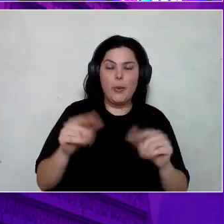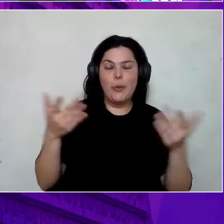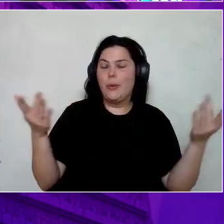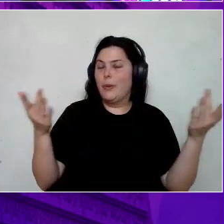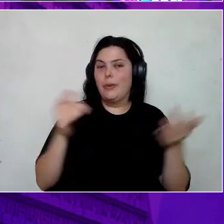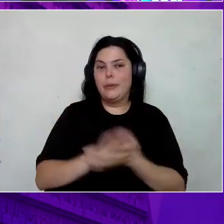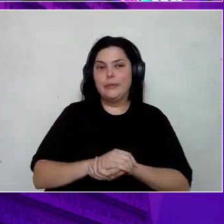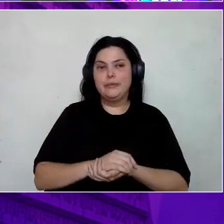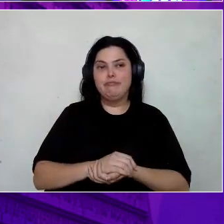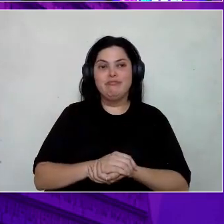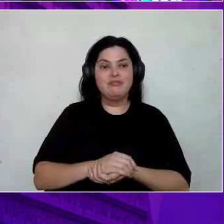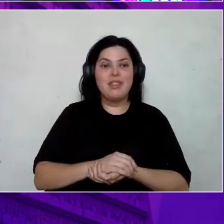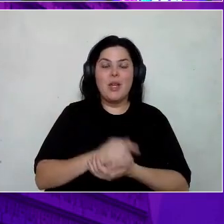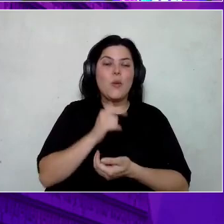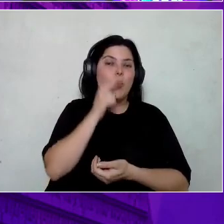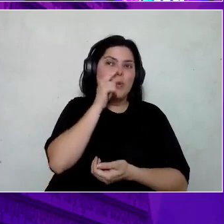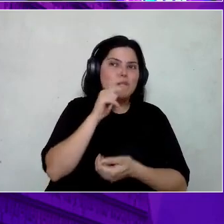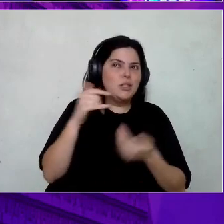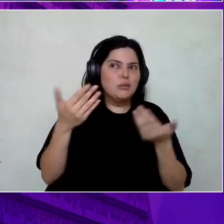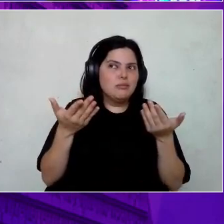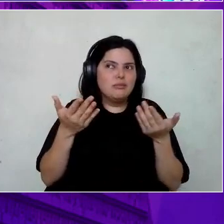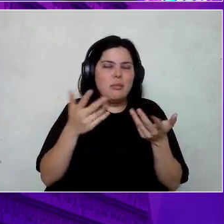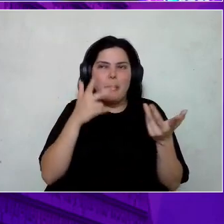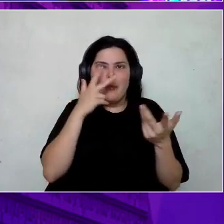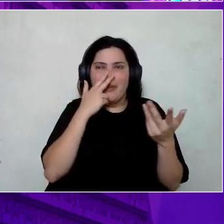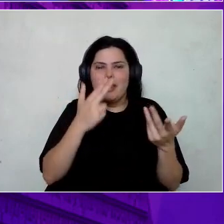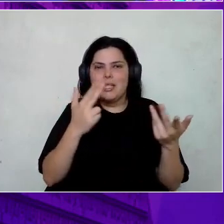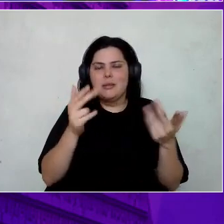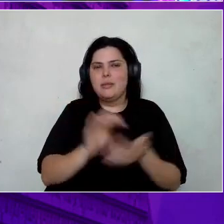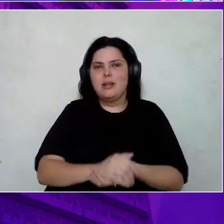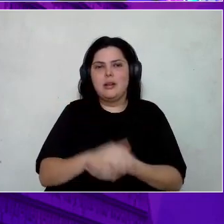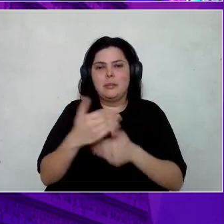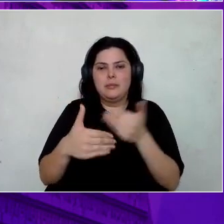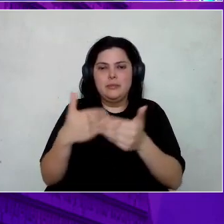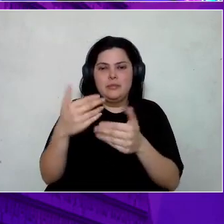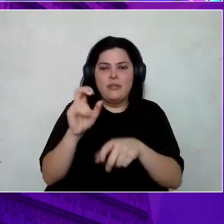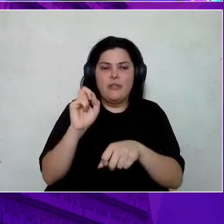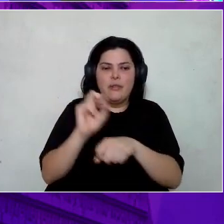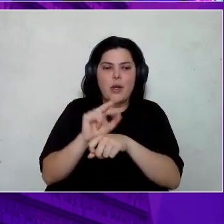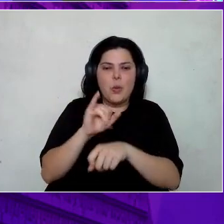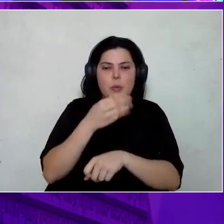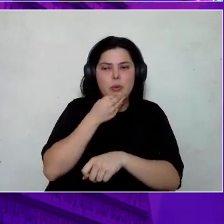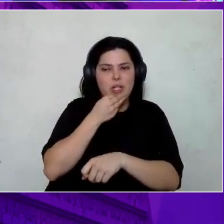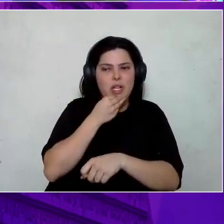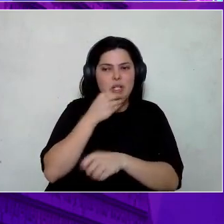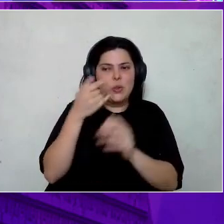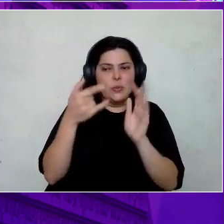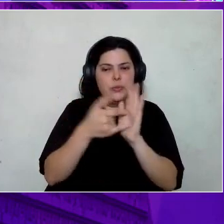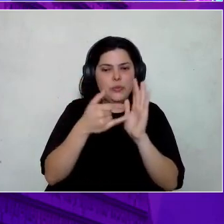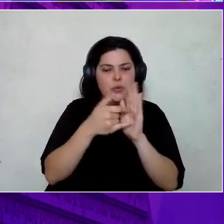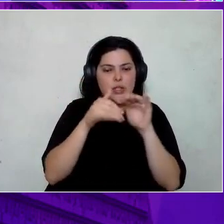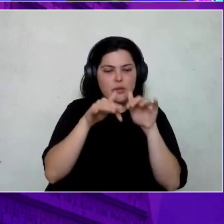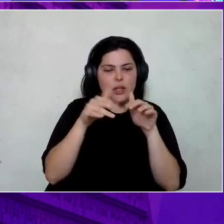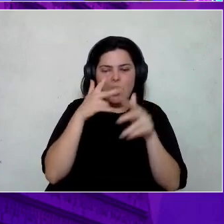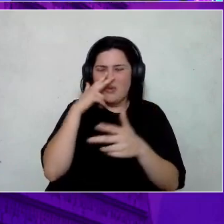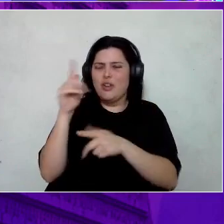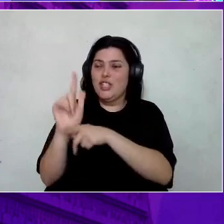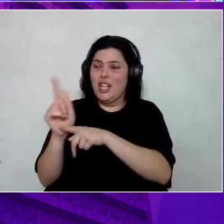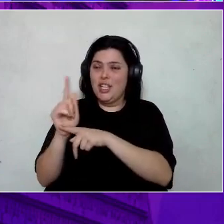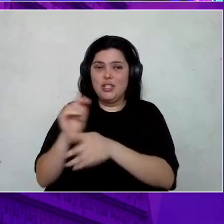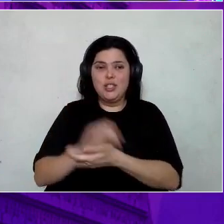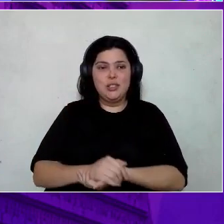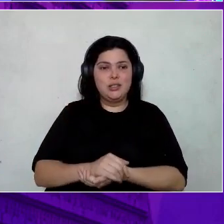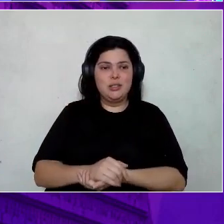vou ter a mesma empregabilidade como desenvolvedor eu vou ter como gerente? Eu também